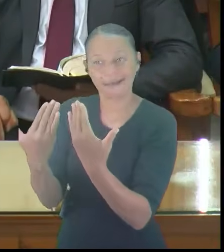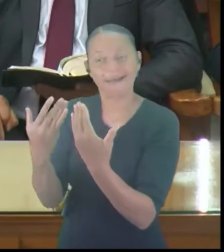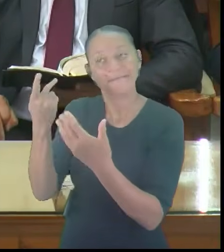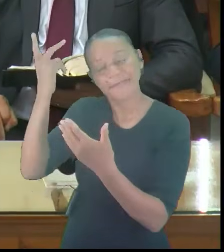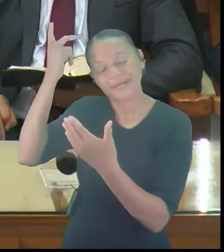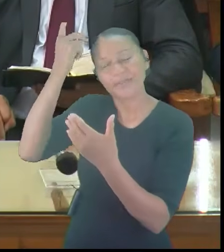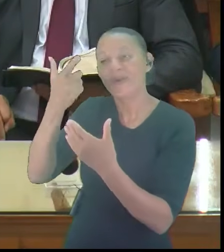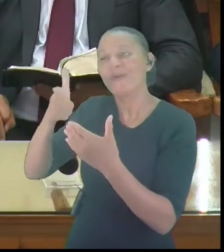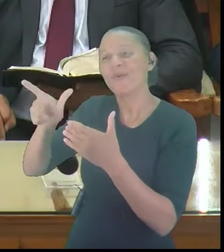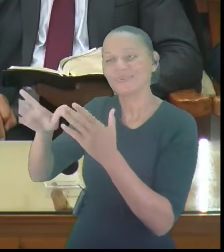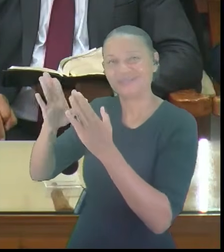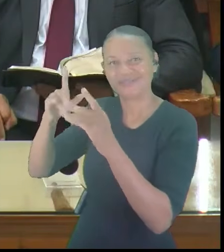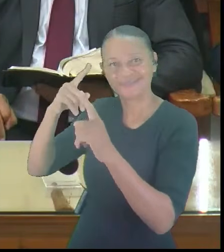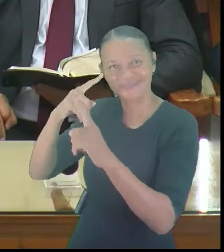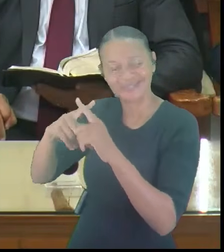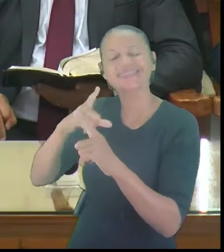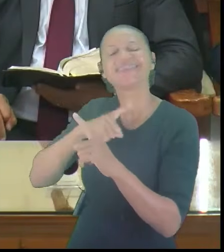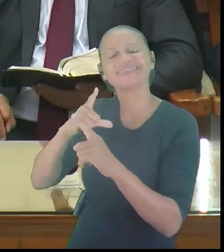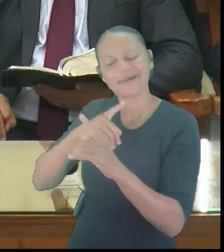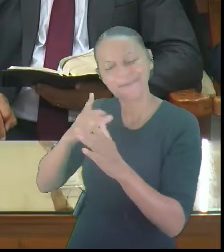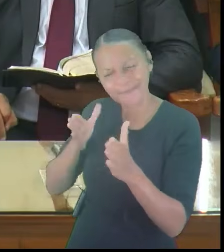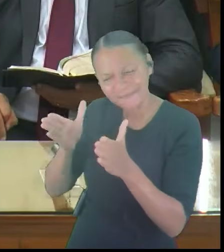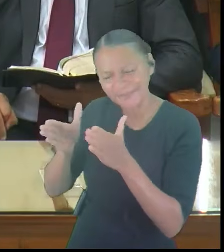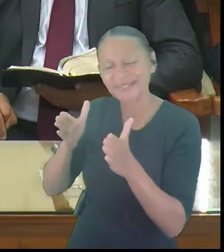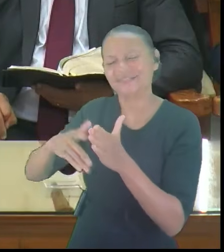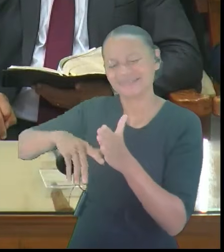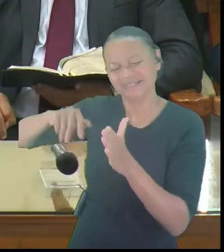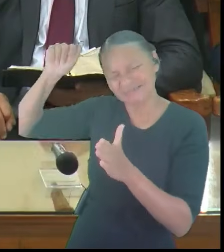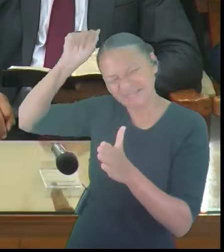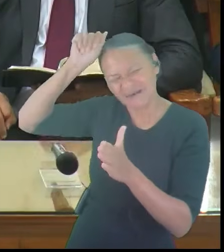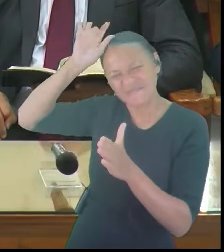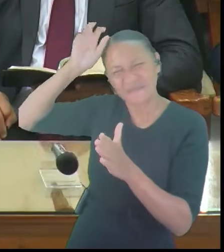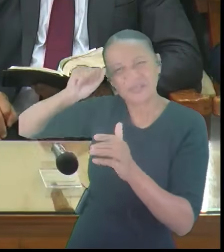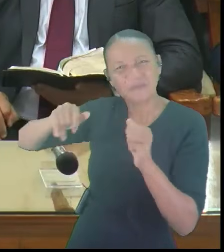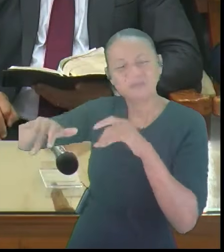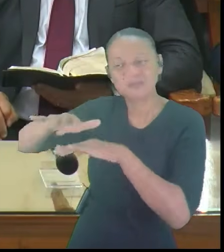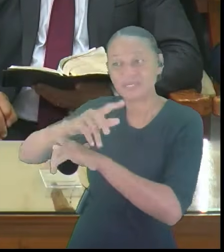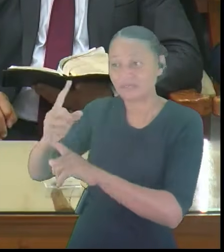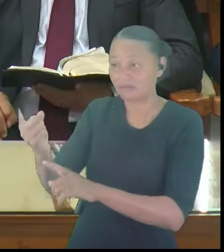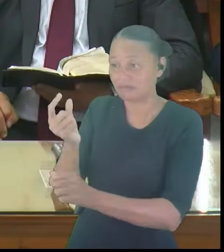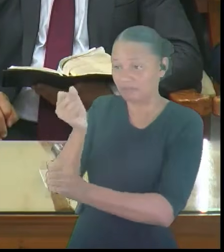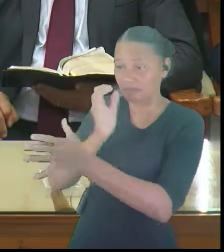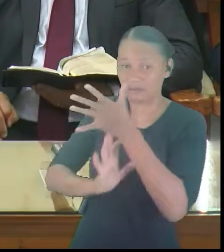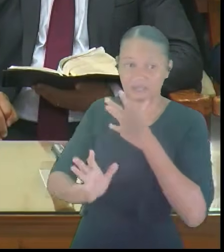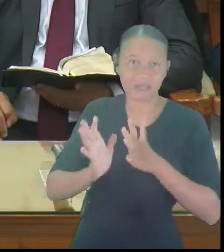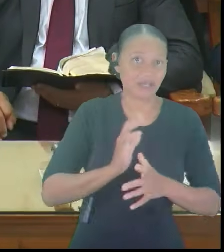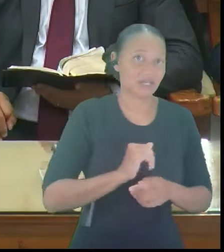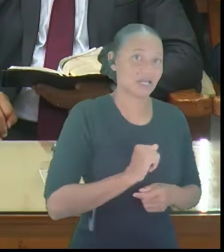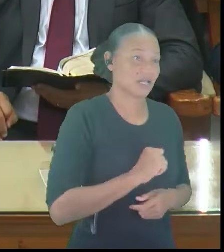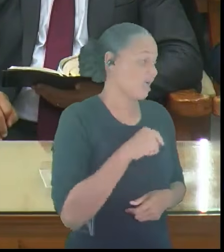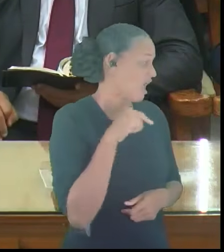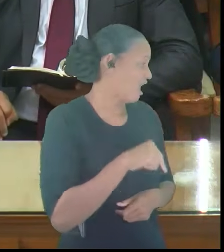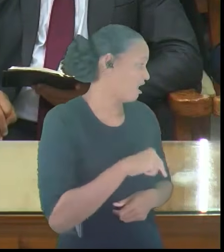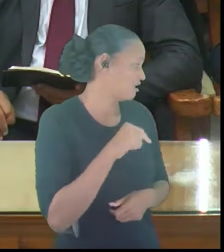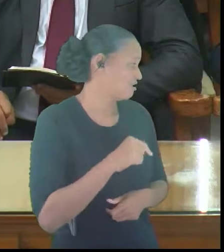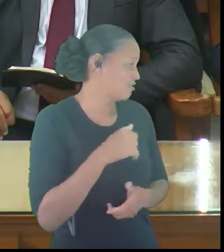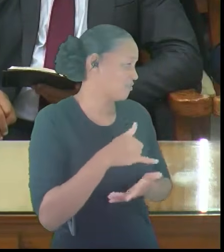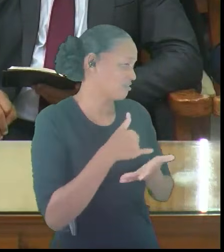que também tiveram um grande derramamento do Espírito Santo. E eles me disseram: pastor, o azeite aqui está parado.